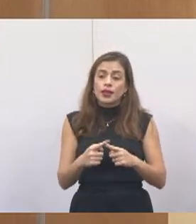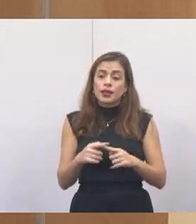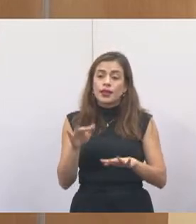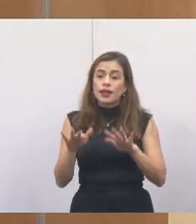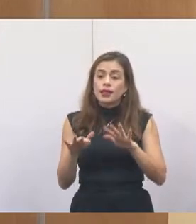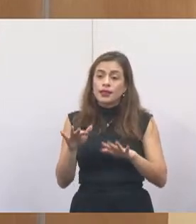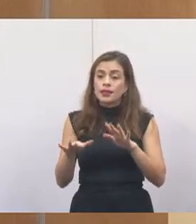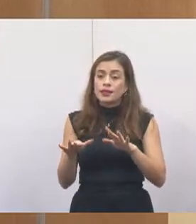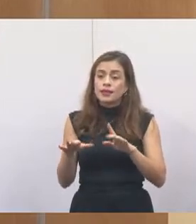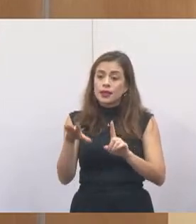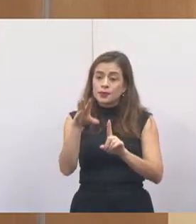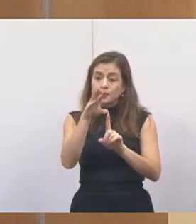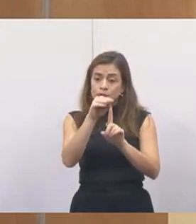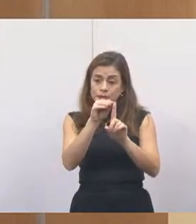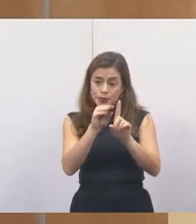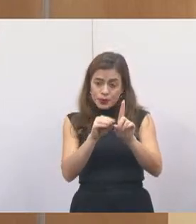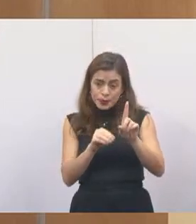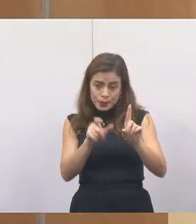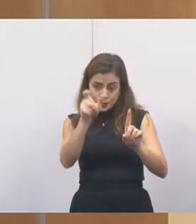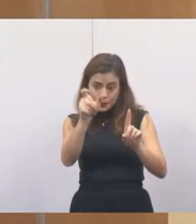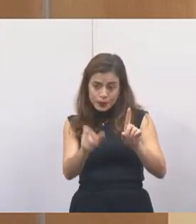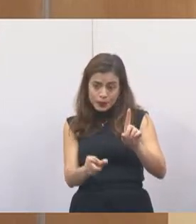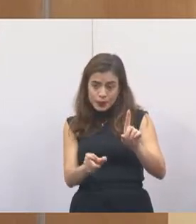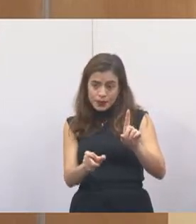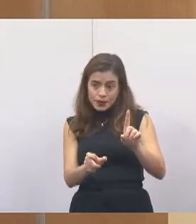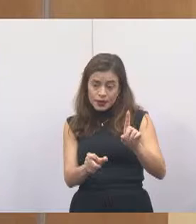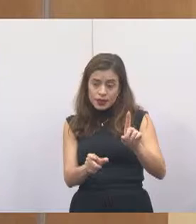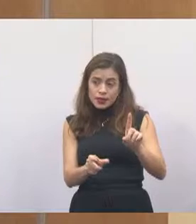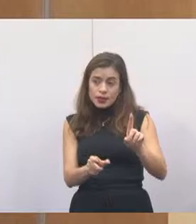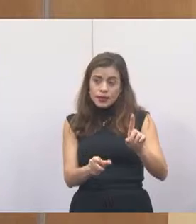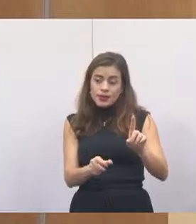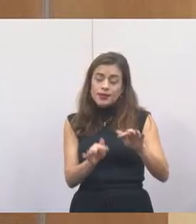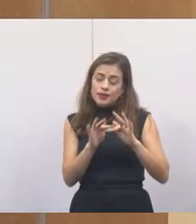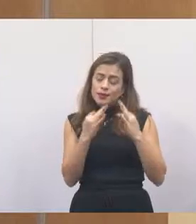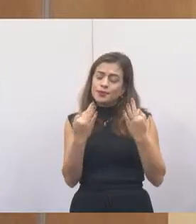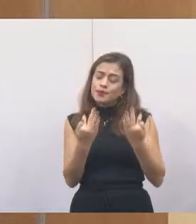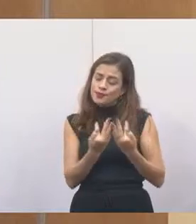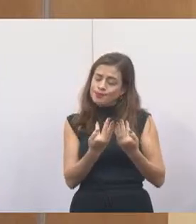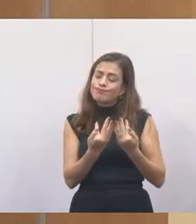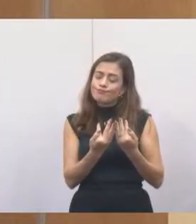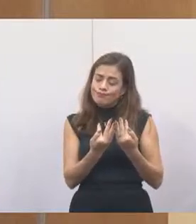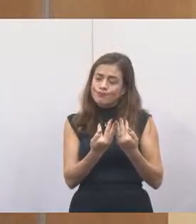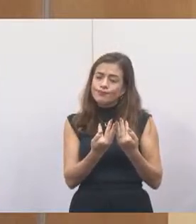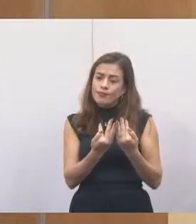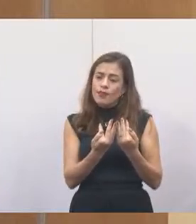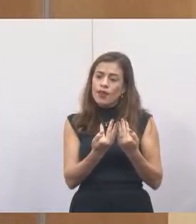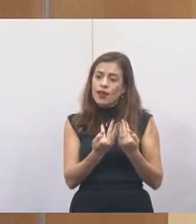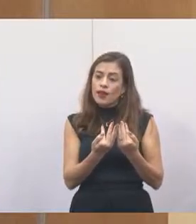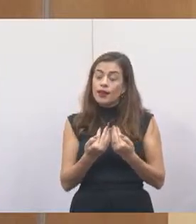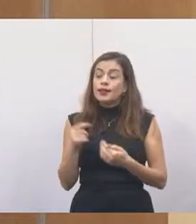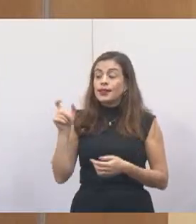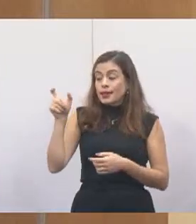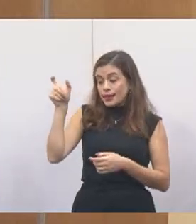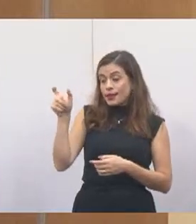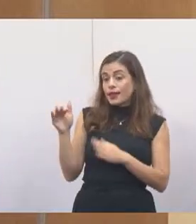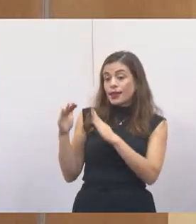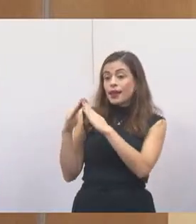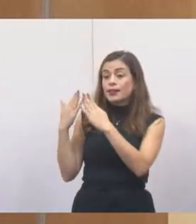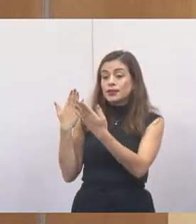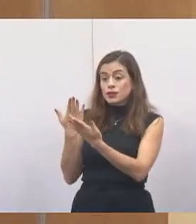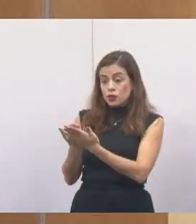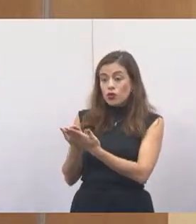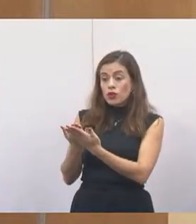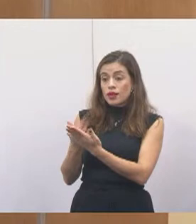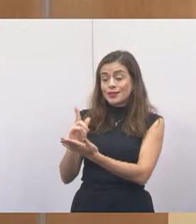vezes os abusadores terrivelmente são os seus familiares, e é na escola que ela encontra